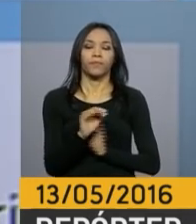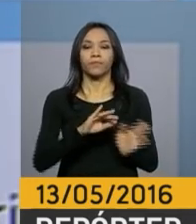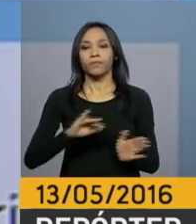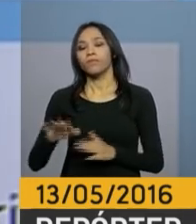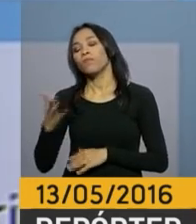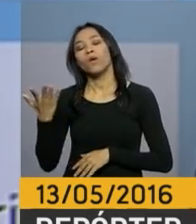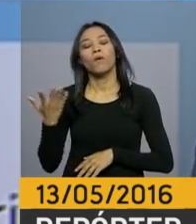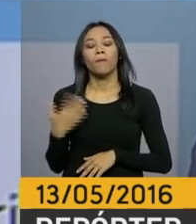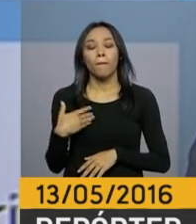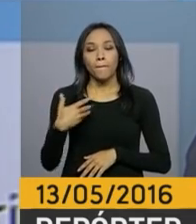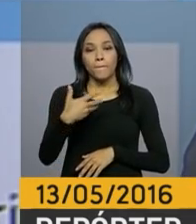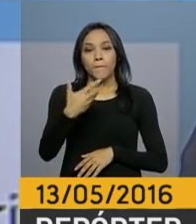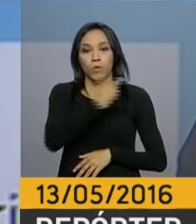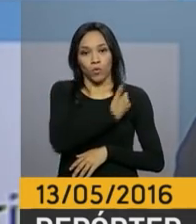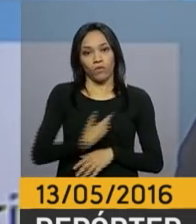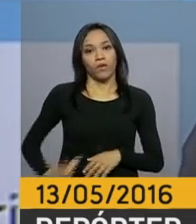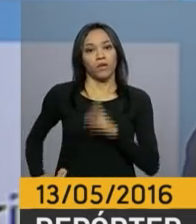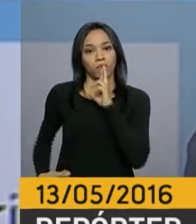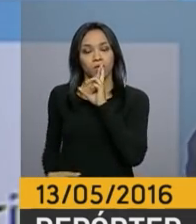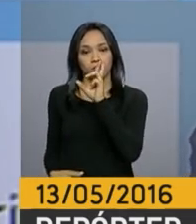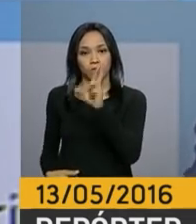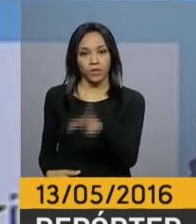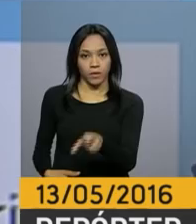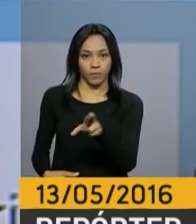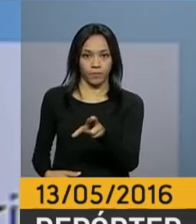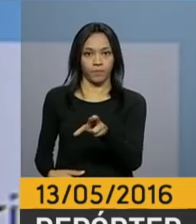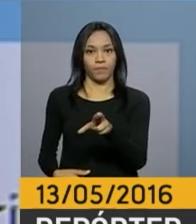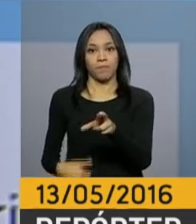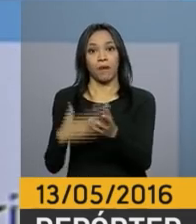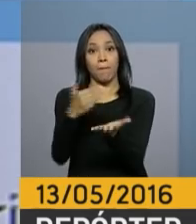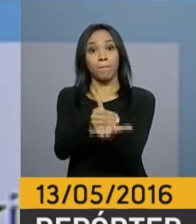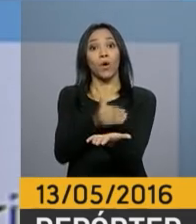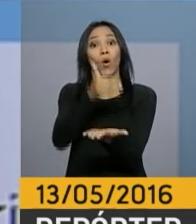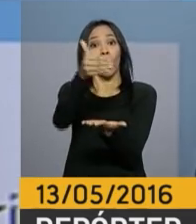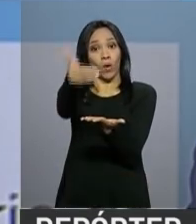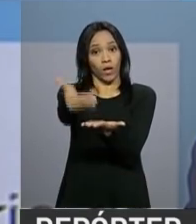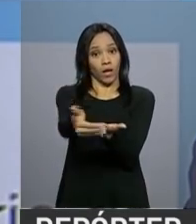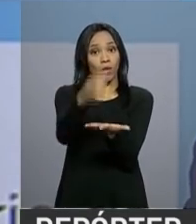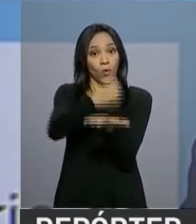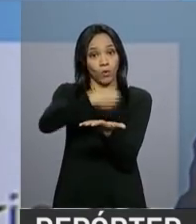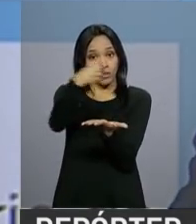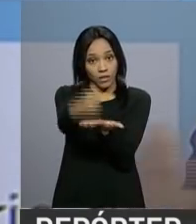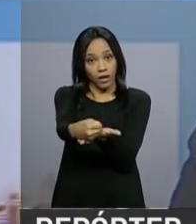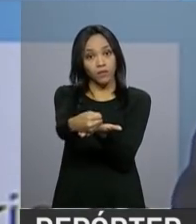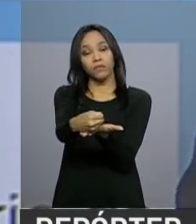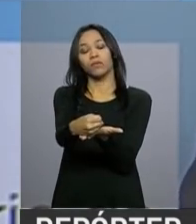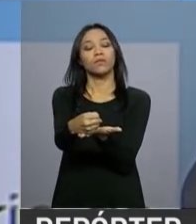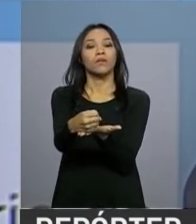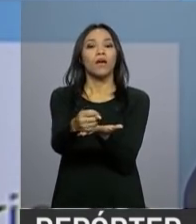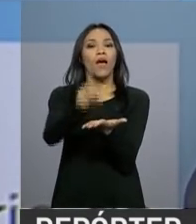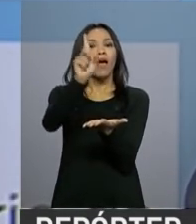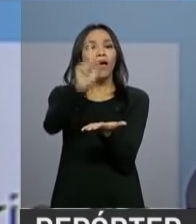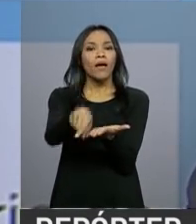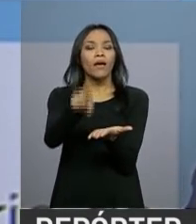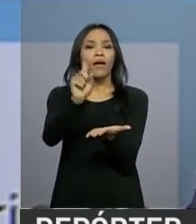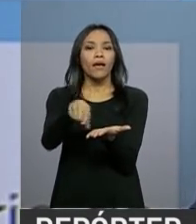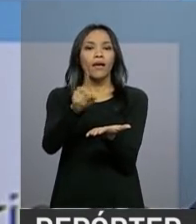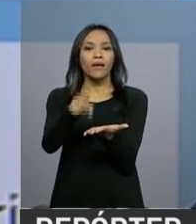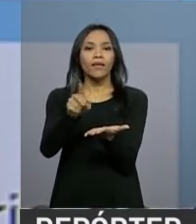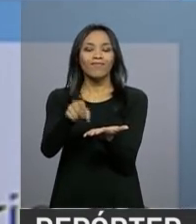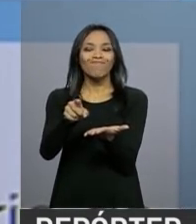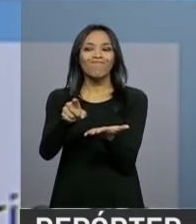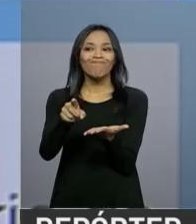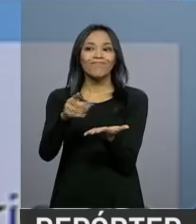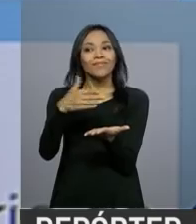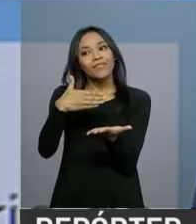justificativa que o governo deu para responder para prorrogar o contrato dos mais médicos foi Atendendo o pedido da Confederação Nacional